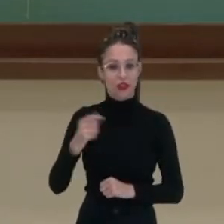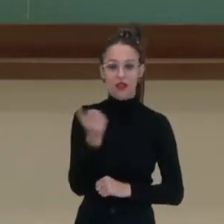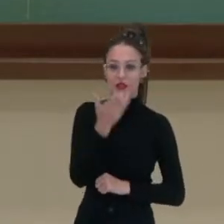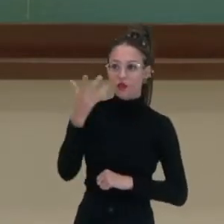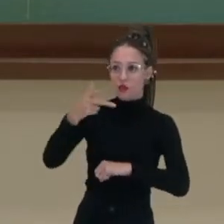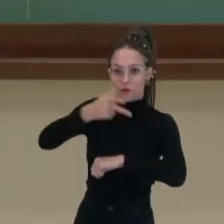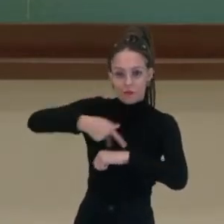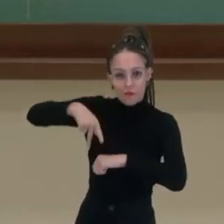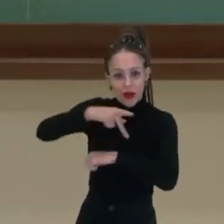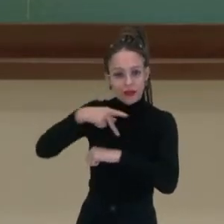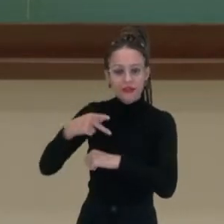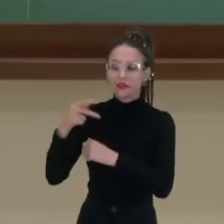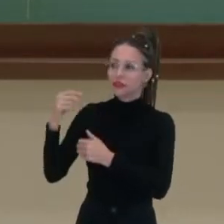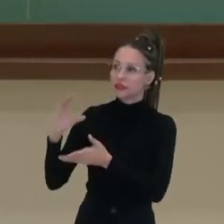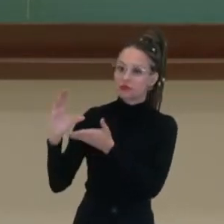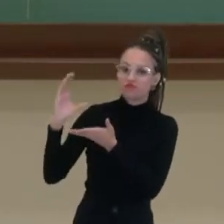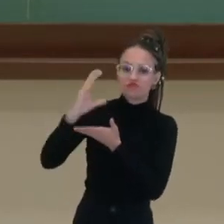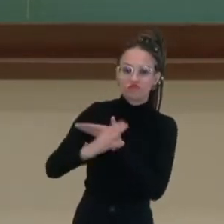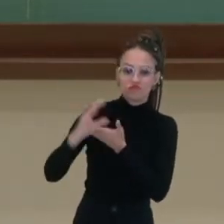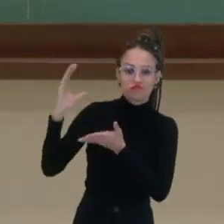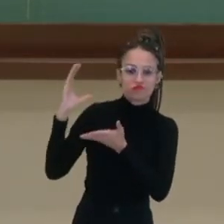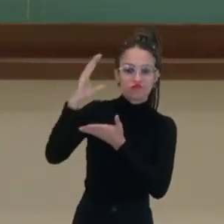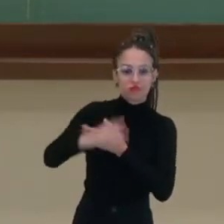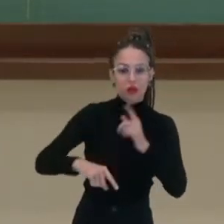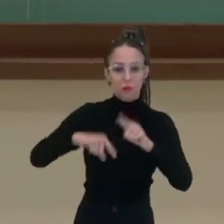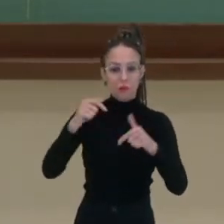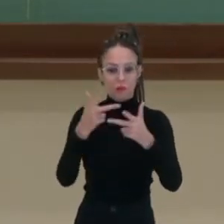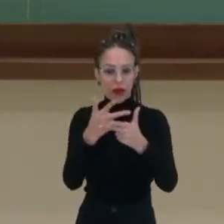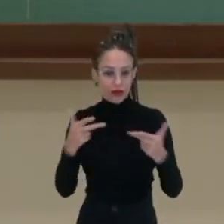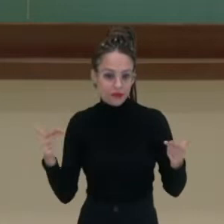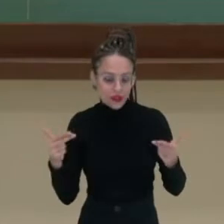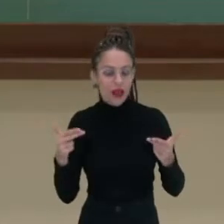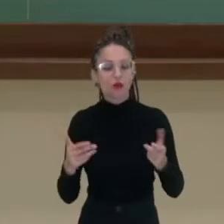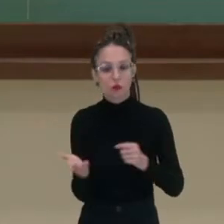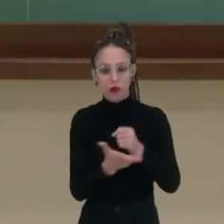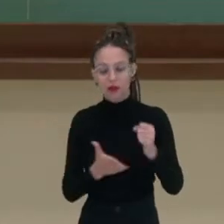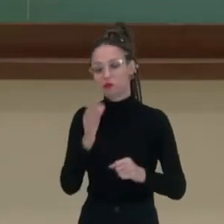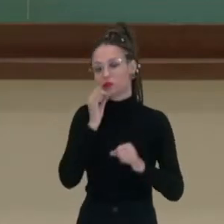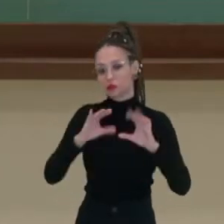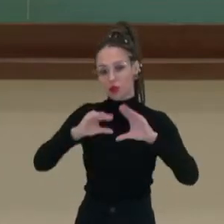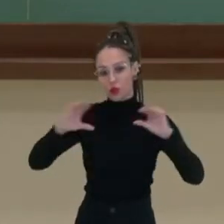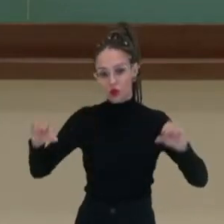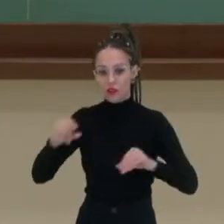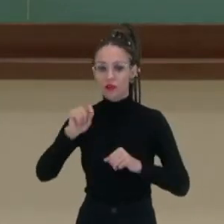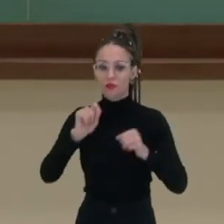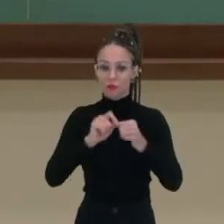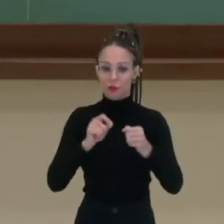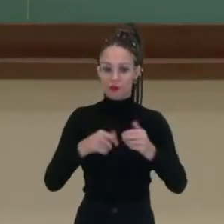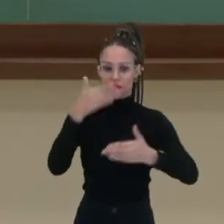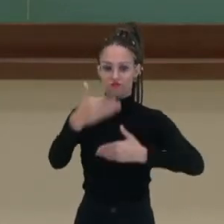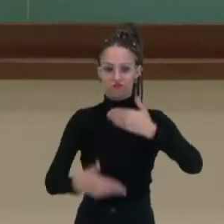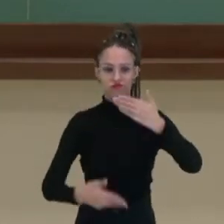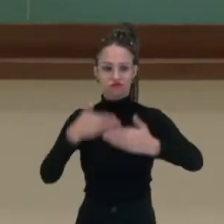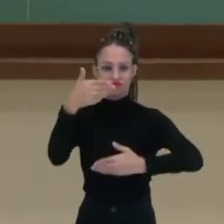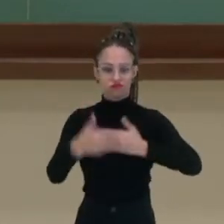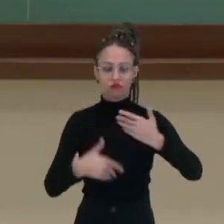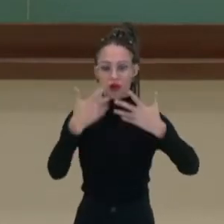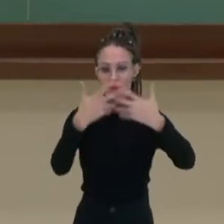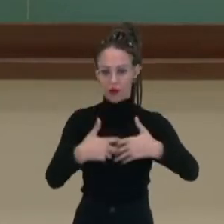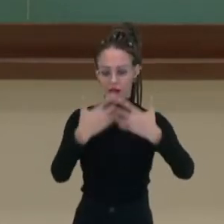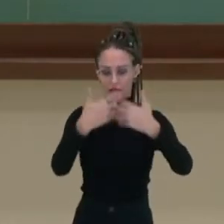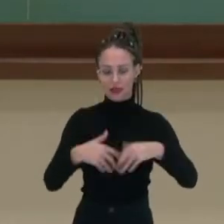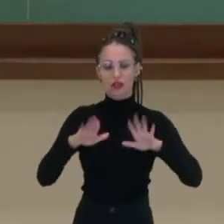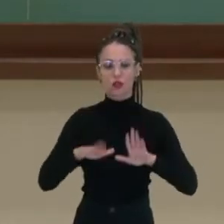serão fornecedores de matéria-prima, por exemplo, o algodão, né, para aquelas máquinas de tecelagem, que é a máquina de